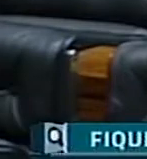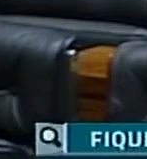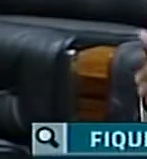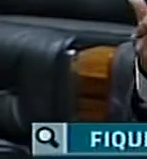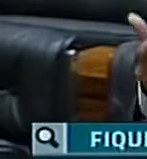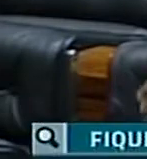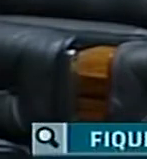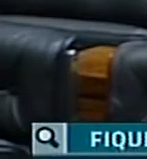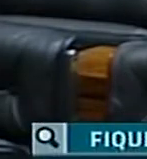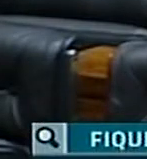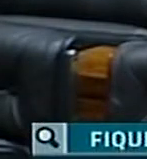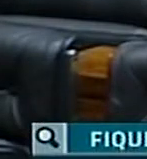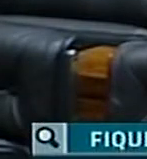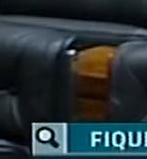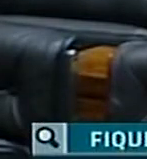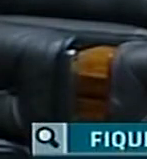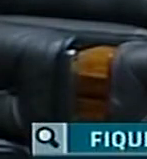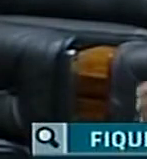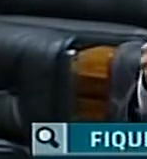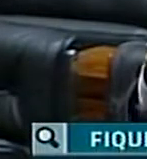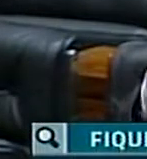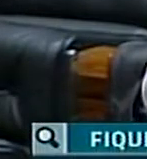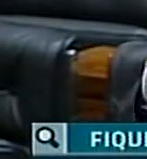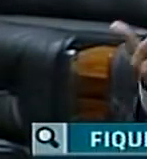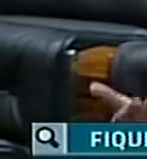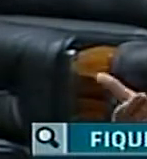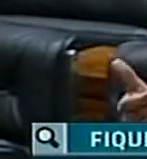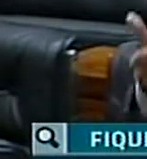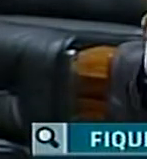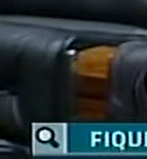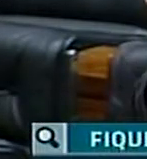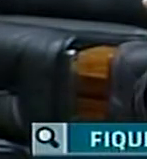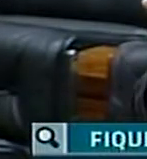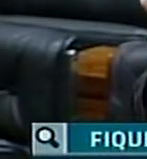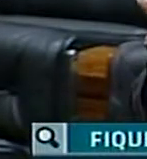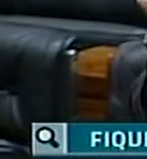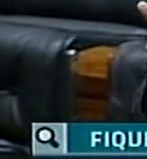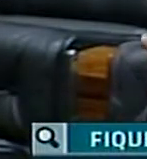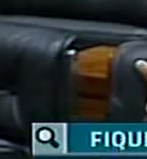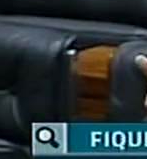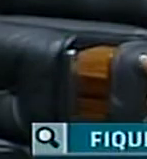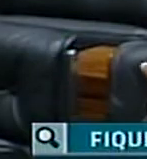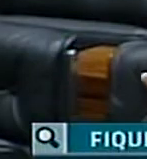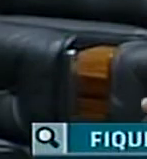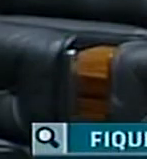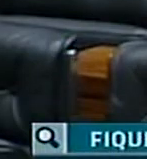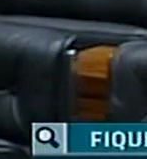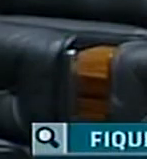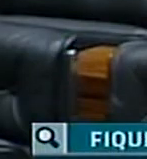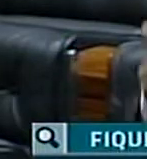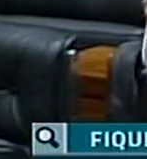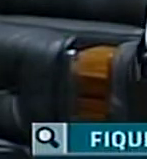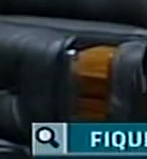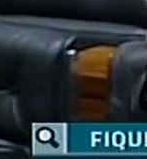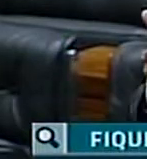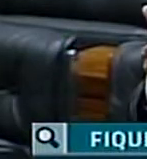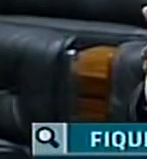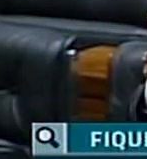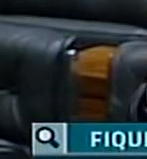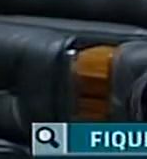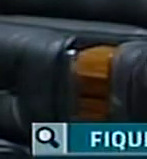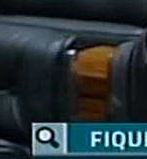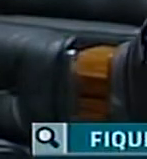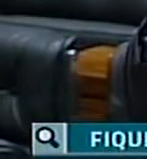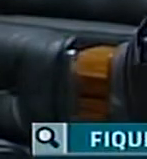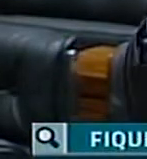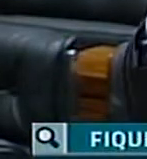portanto, deputada Romana Remor, o meu à parte, agradeço a Vossa Excelência por me conceder, mais uma vez lhe